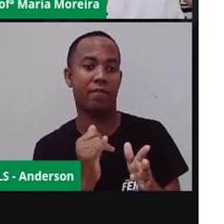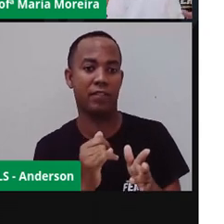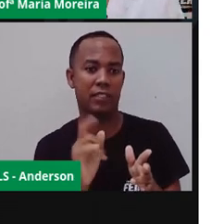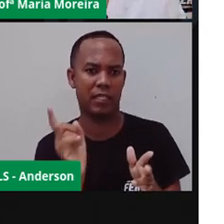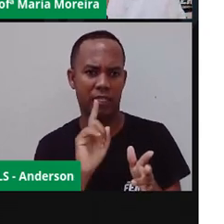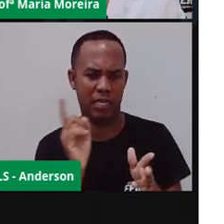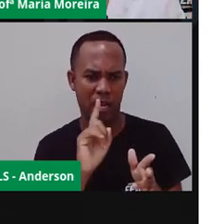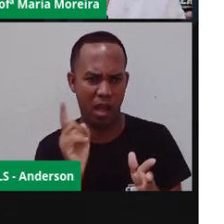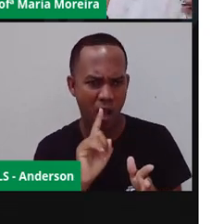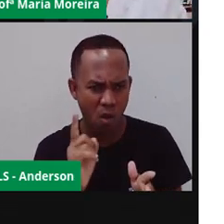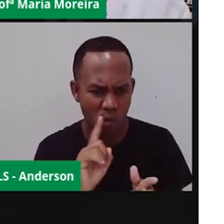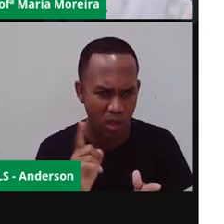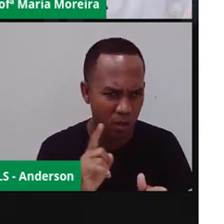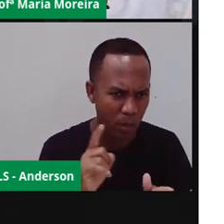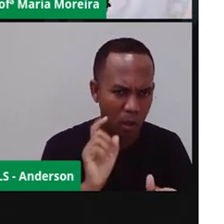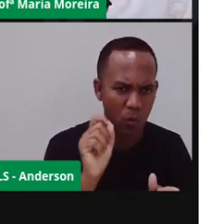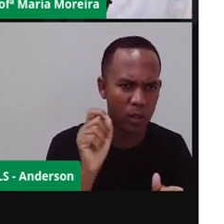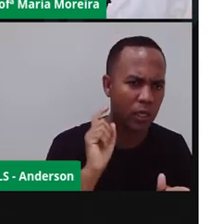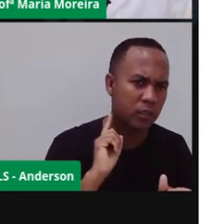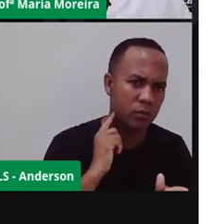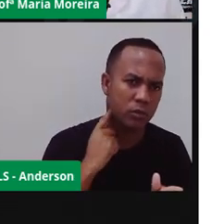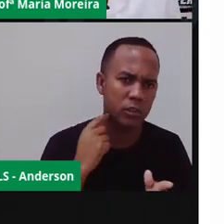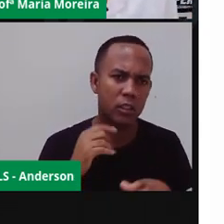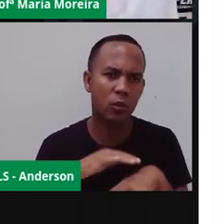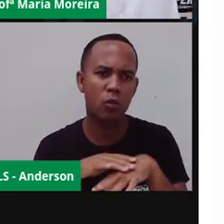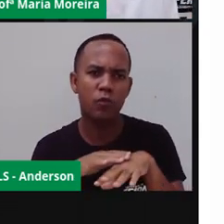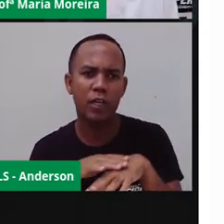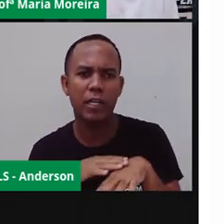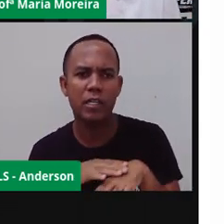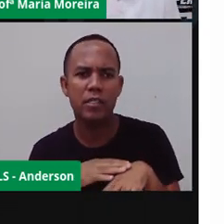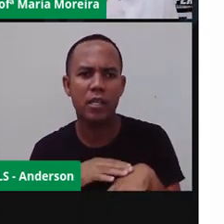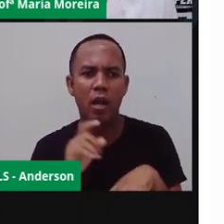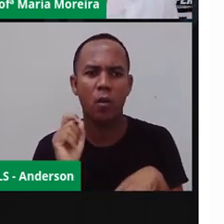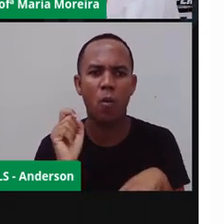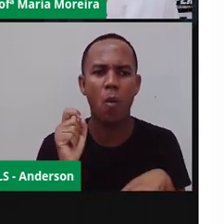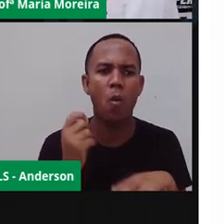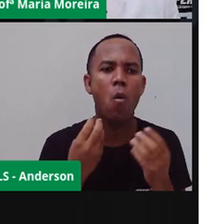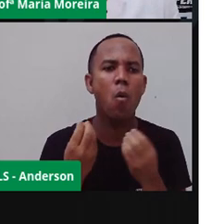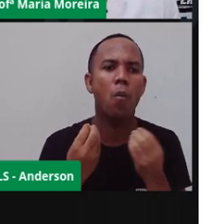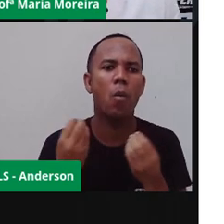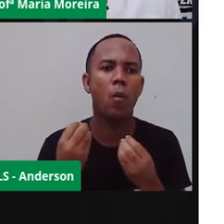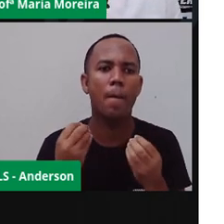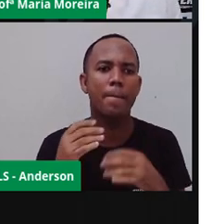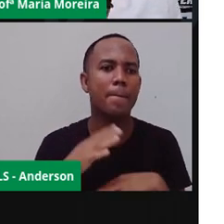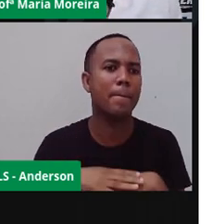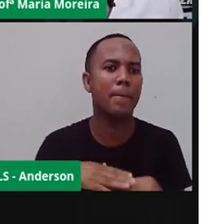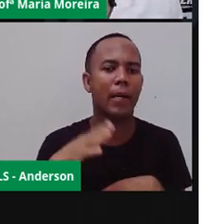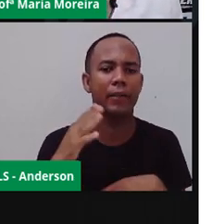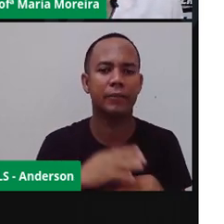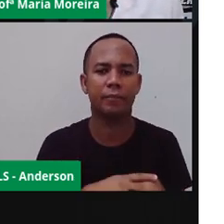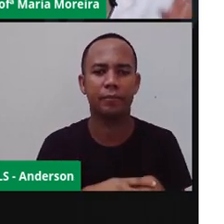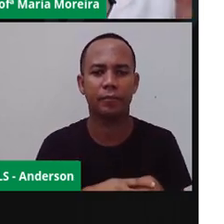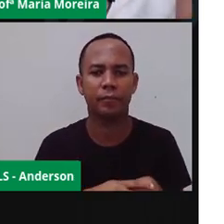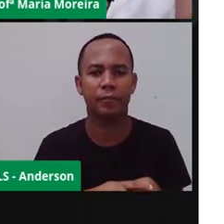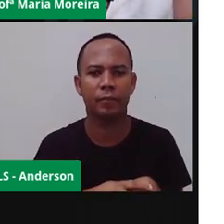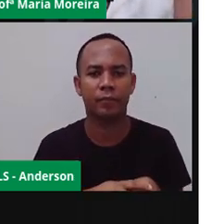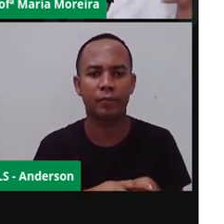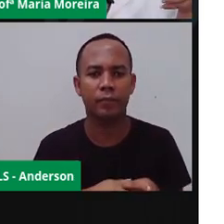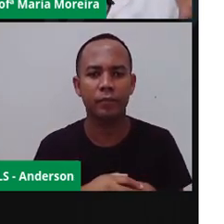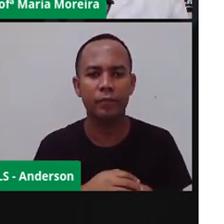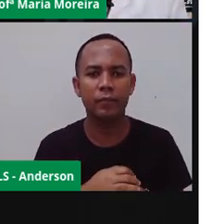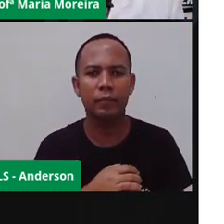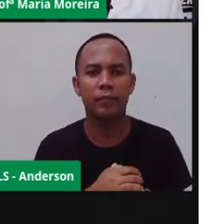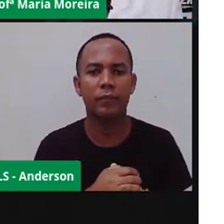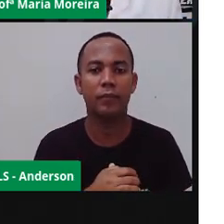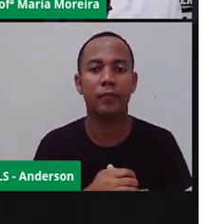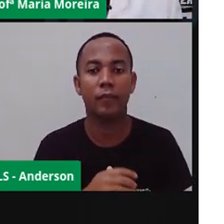peixe come, eles conversam, não, isso é um exagero, né? Bom, esse